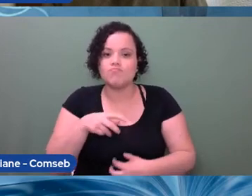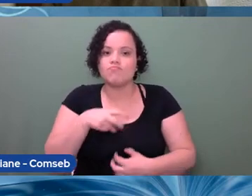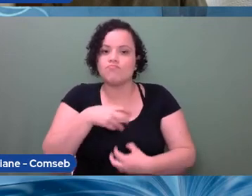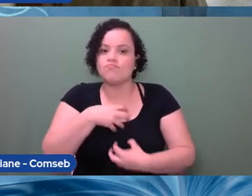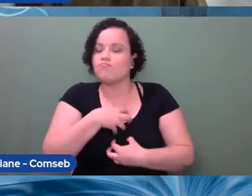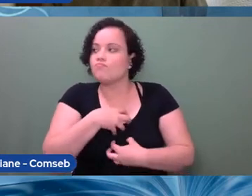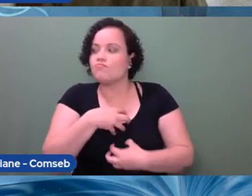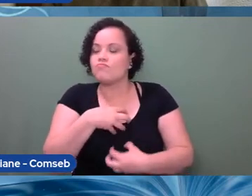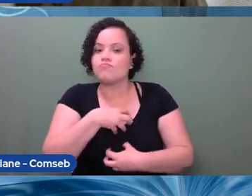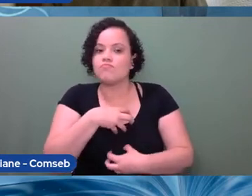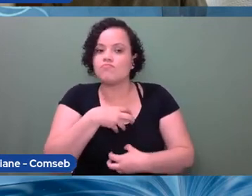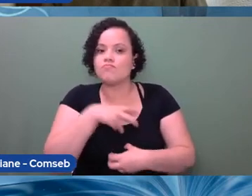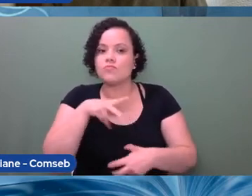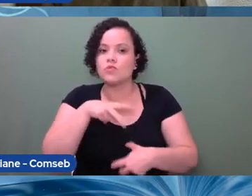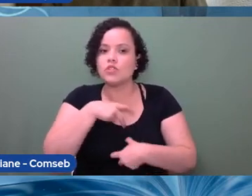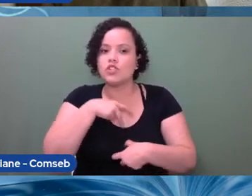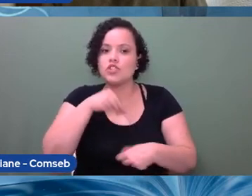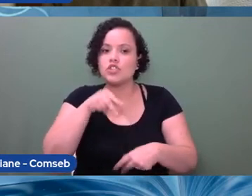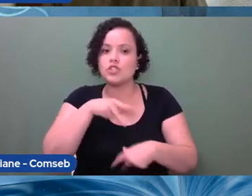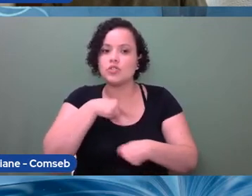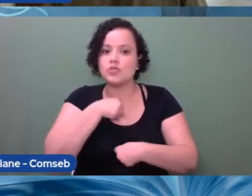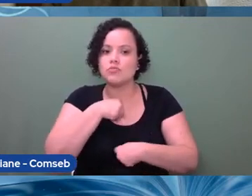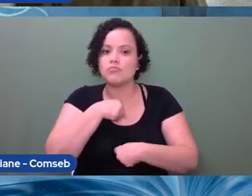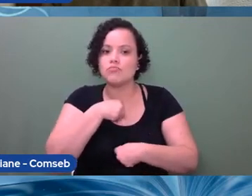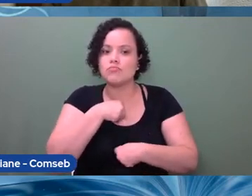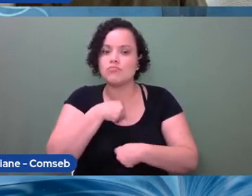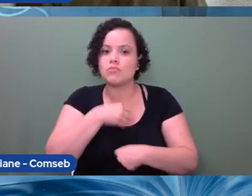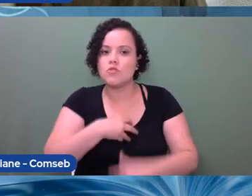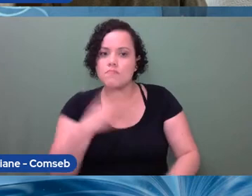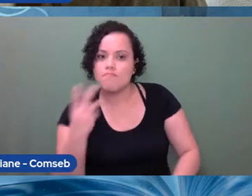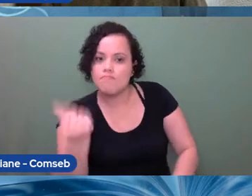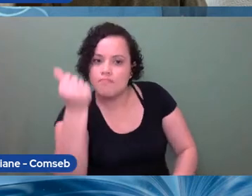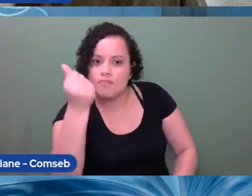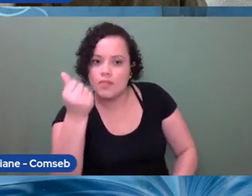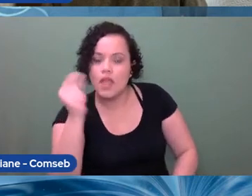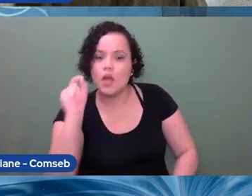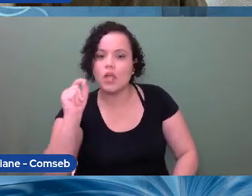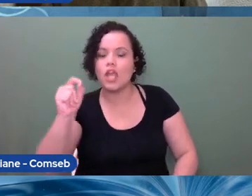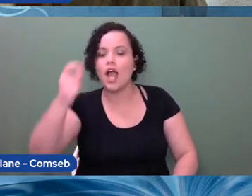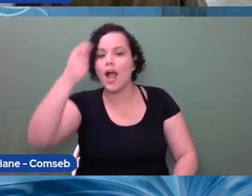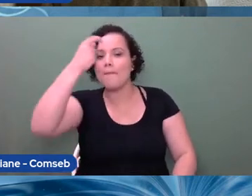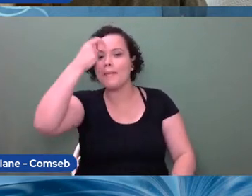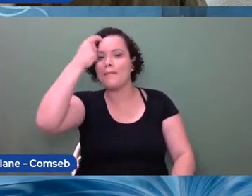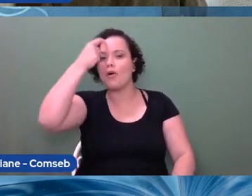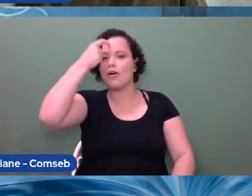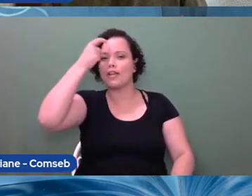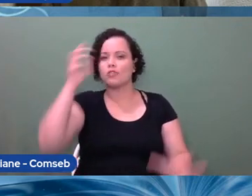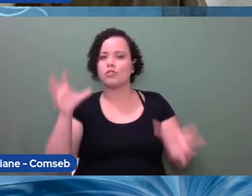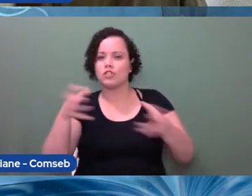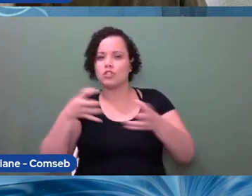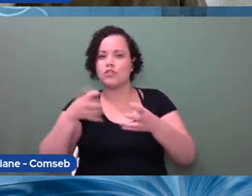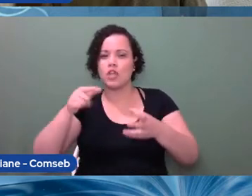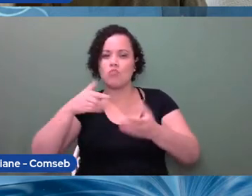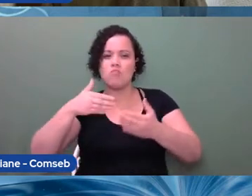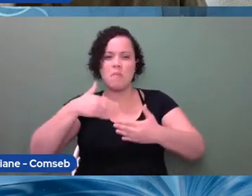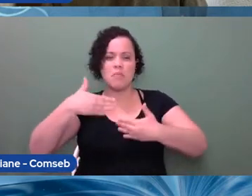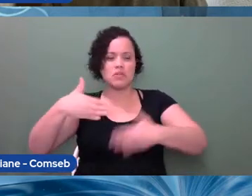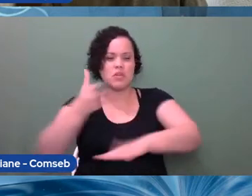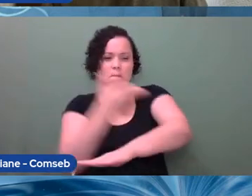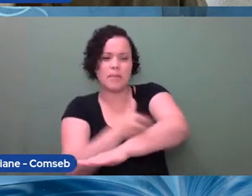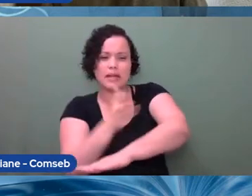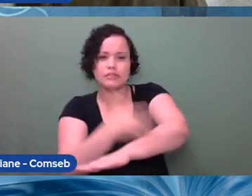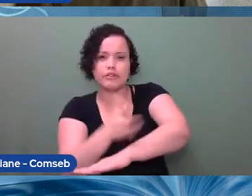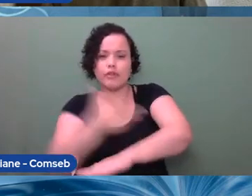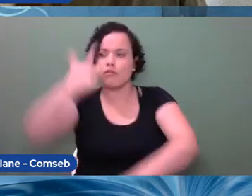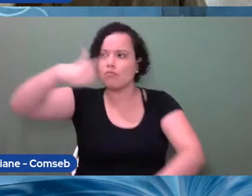banco instintivo é a memória primitiva, construída através dos processos repetitivos, ao